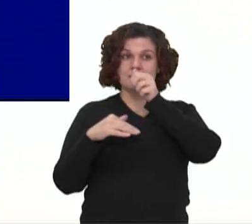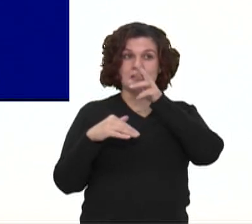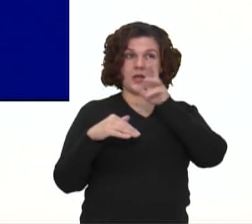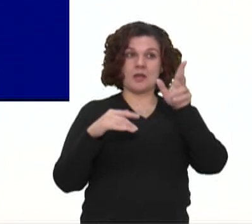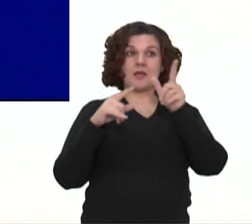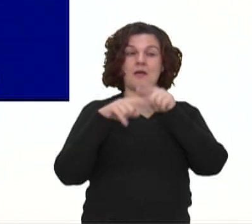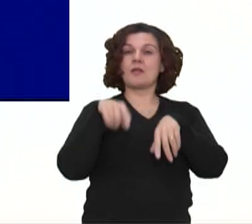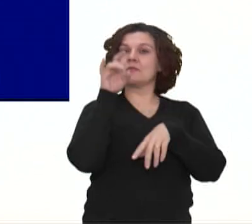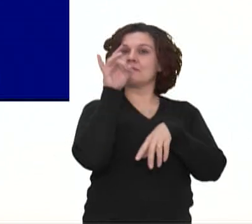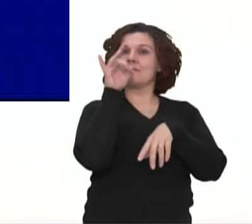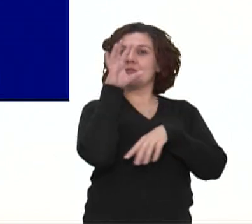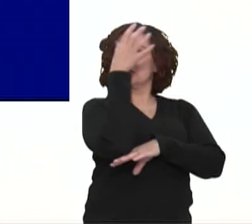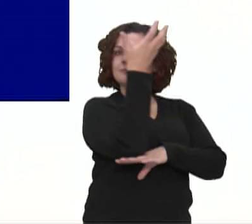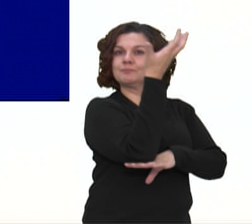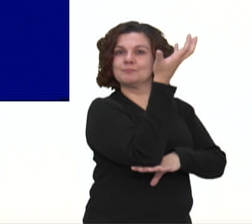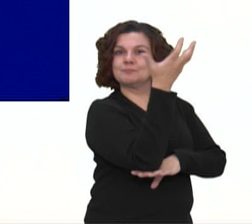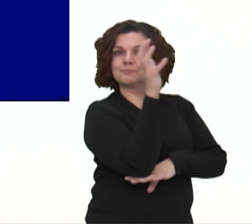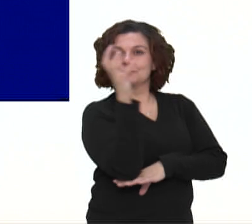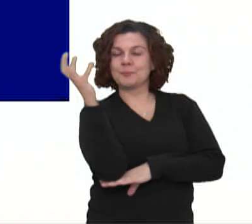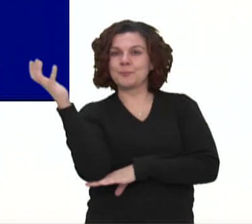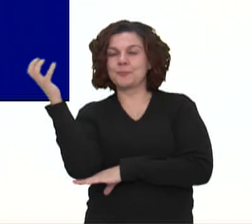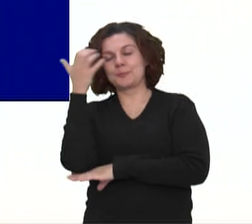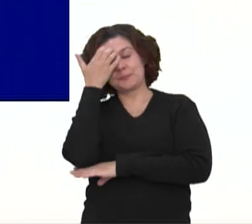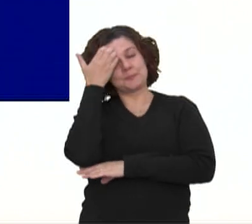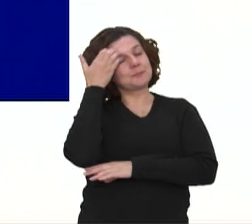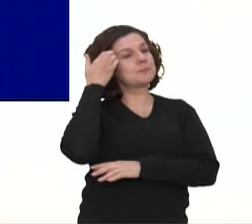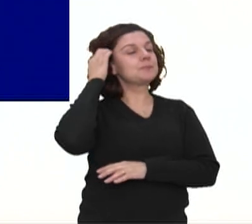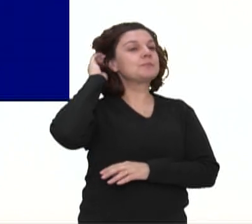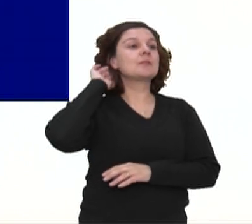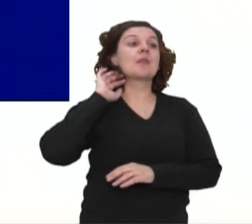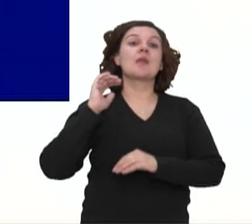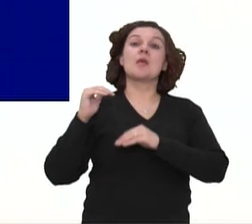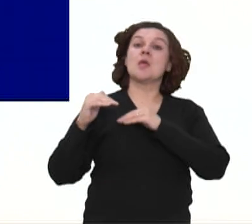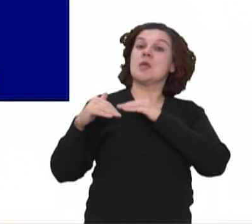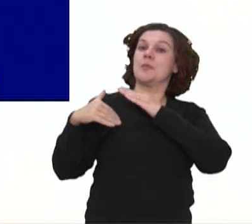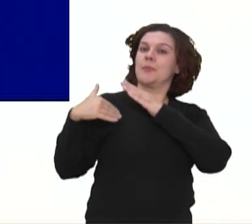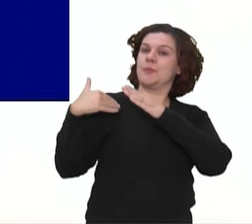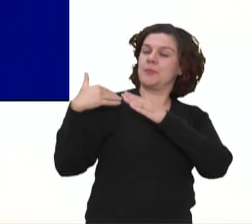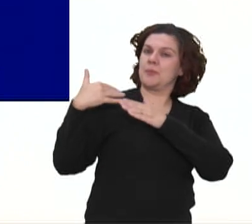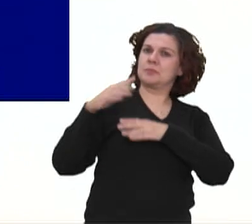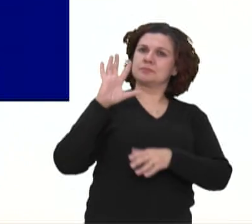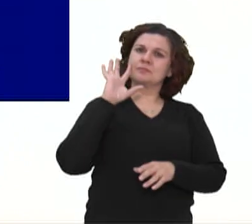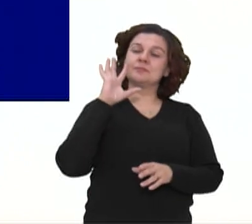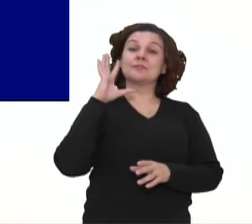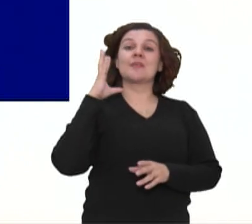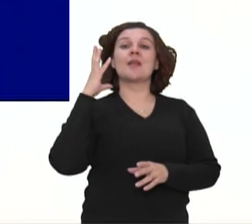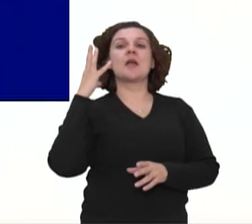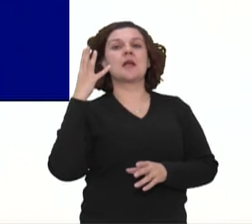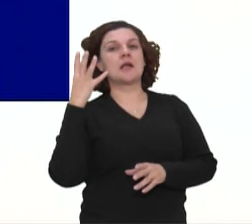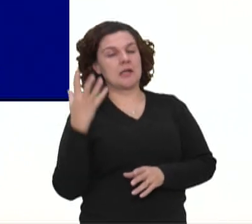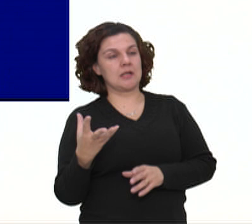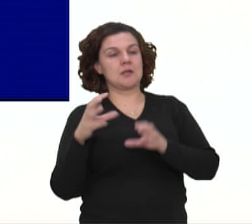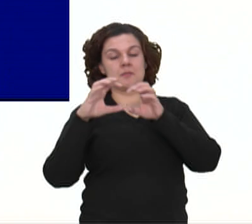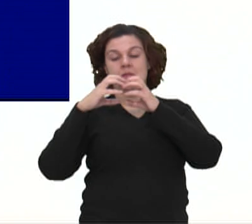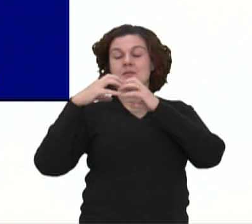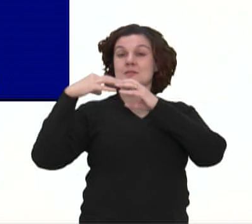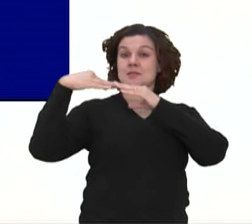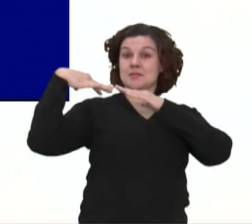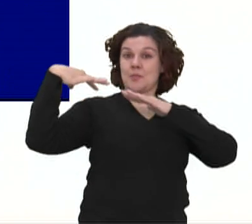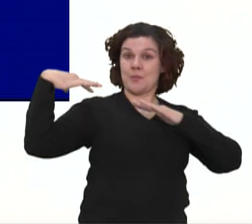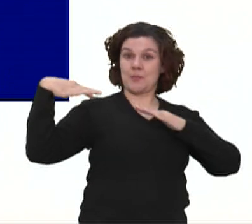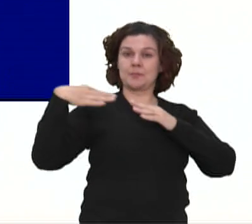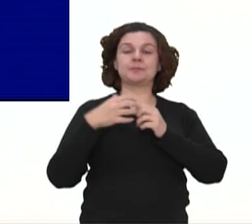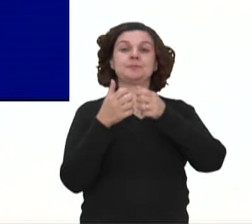de vegetação, tá vendo? E que um processo climático, inclusive dessa separação dos